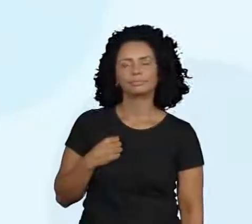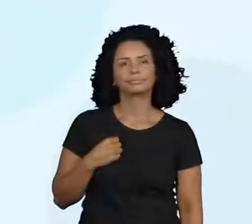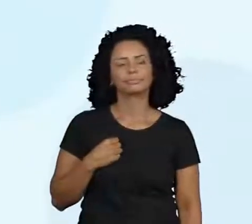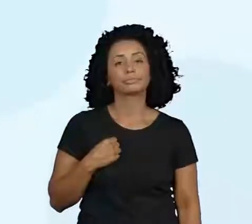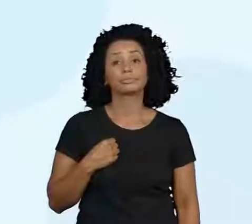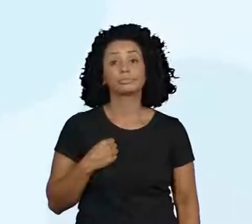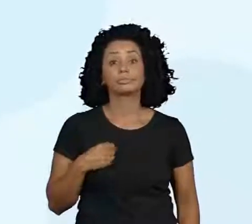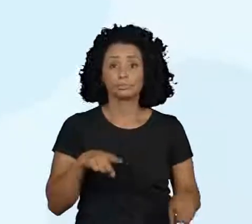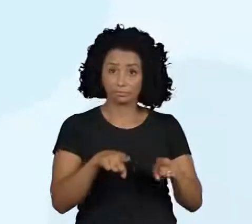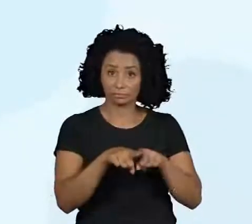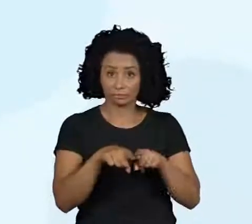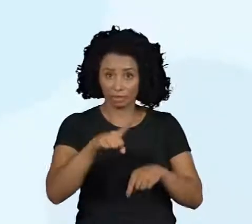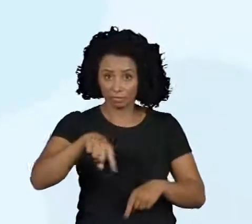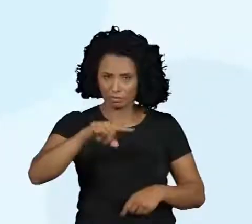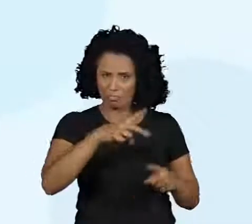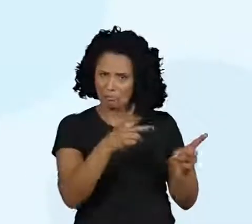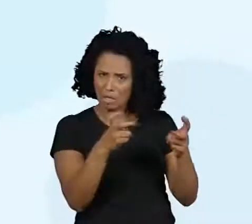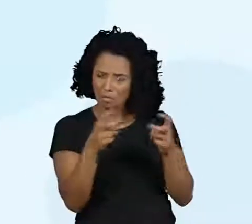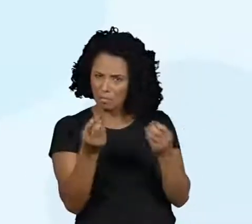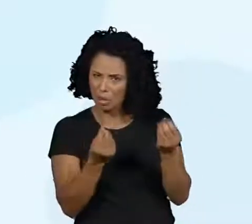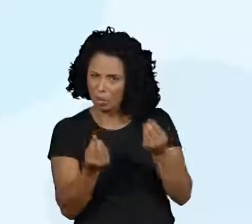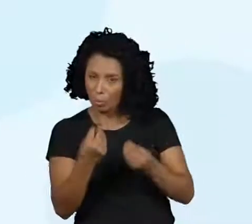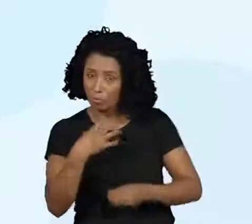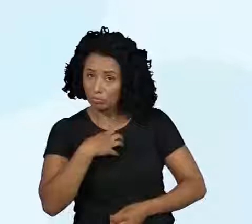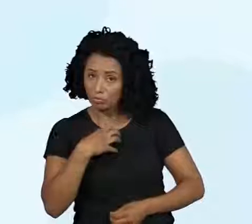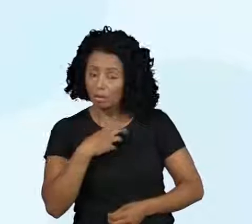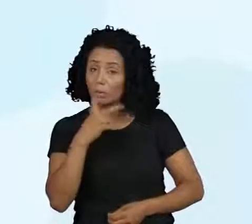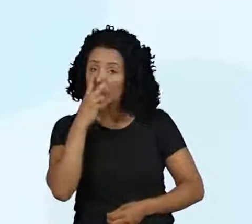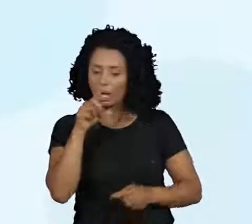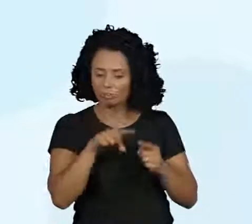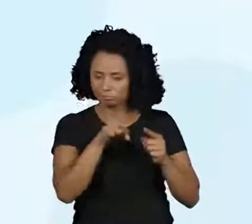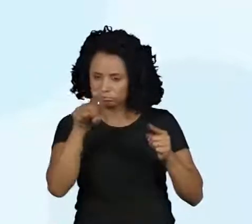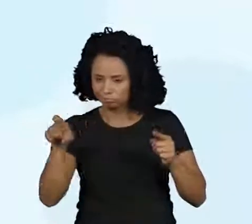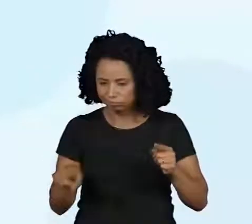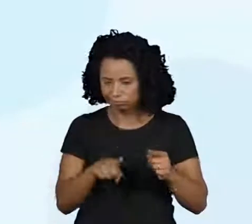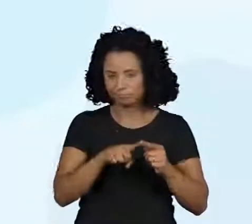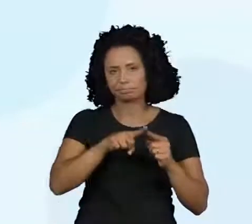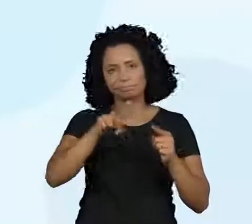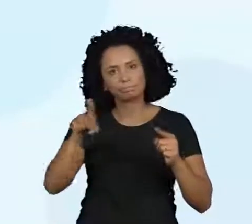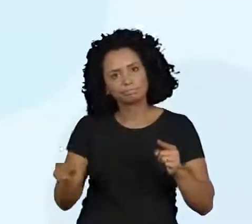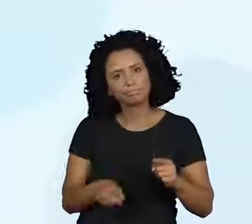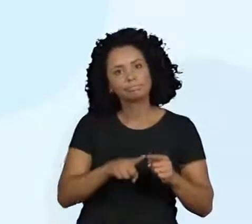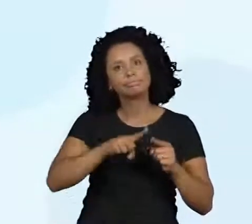E aí, acho que vocês já entenderam que a cobra é o consumidor